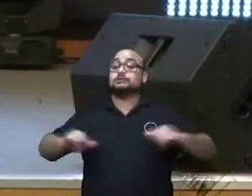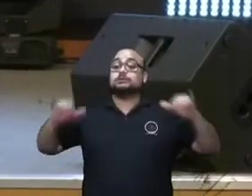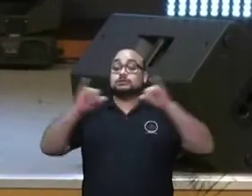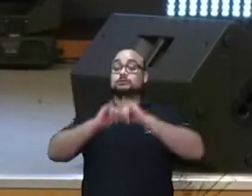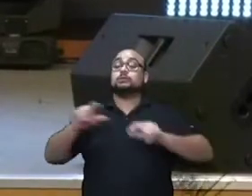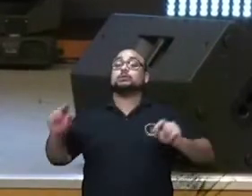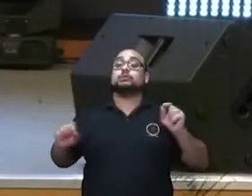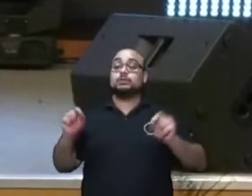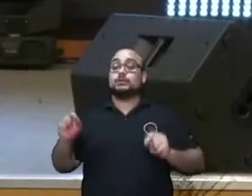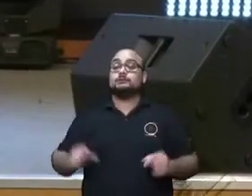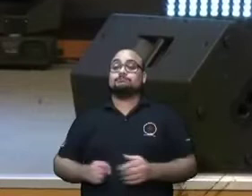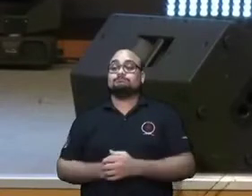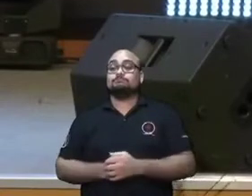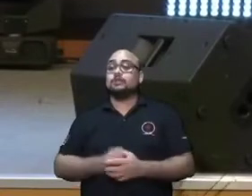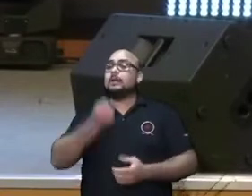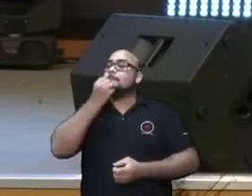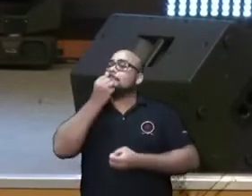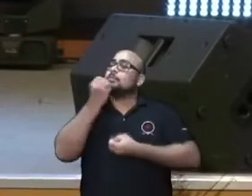bendita do Senhor